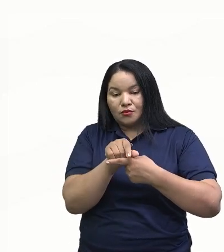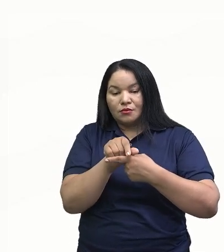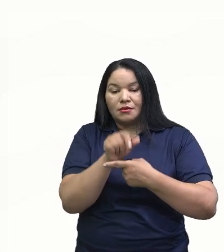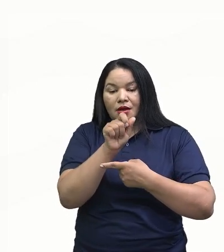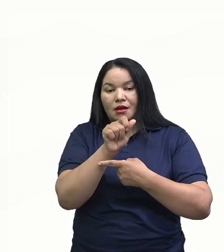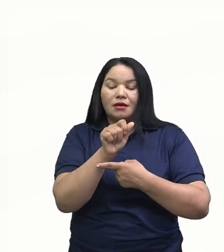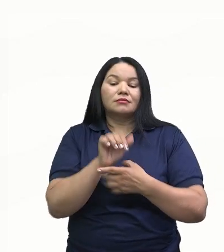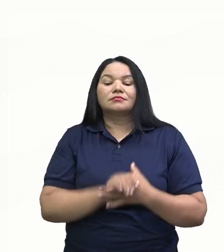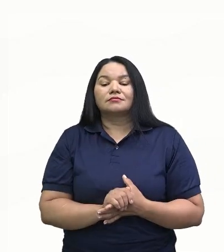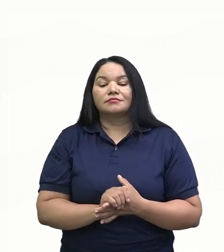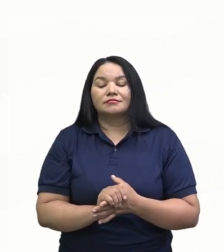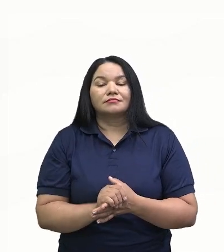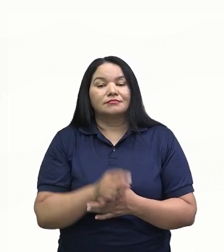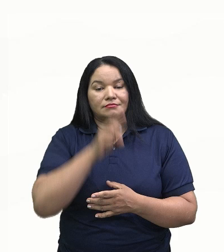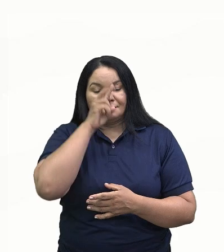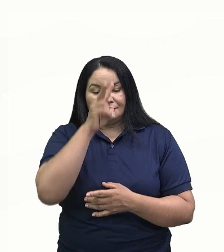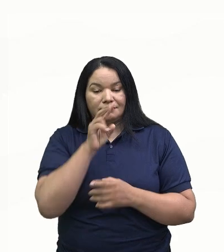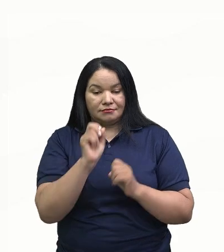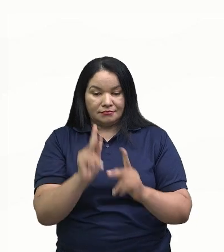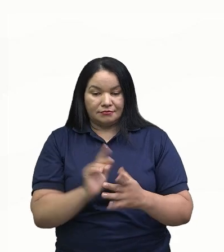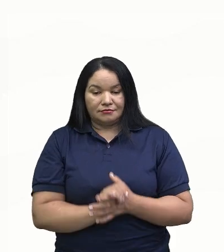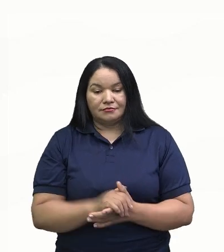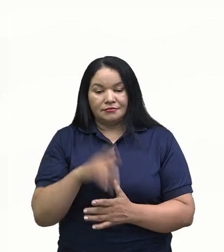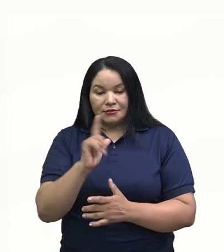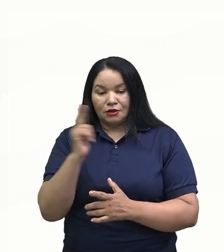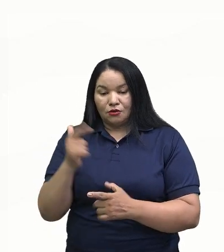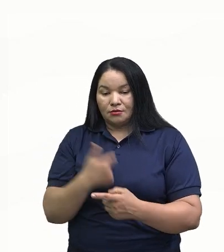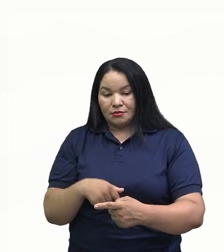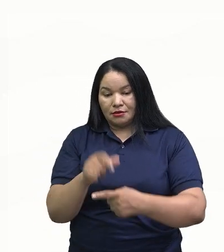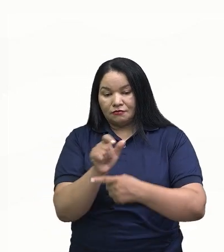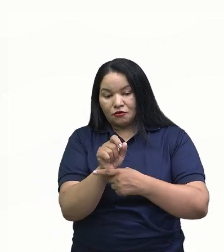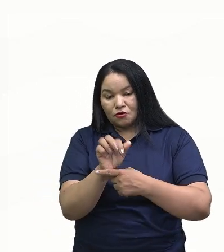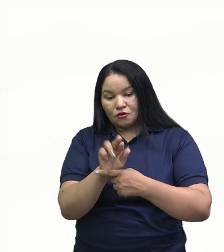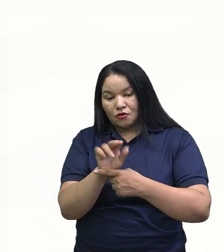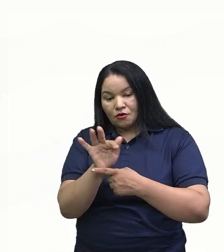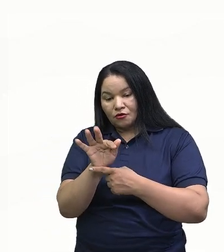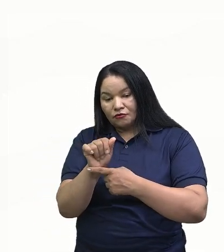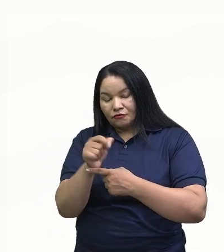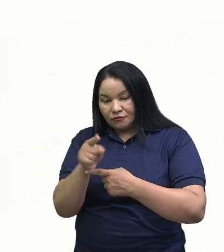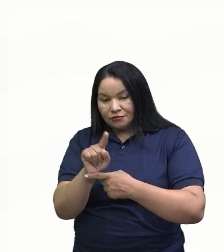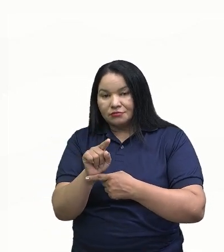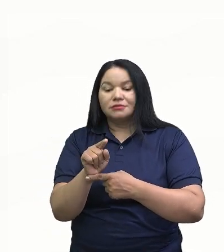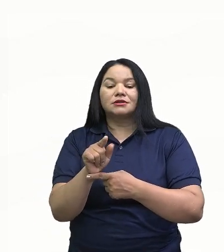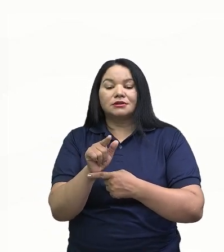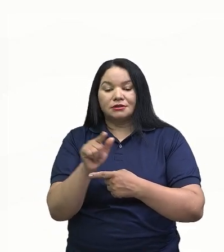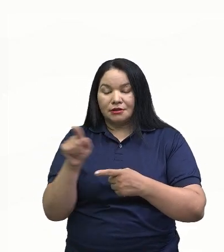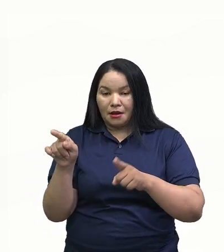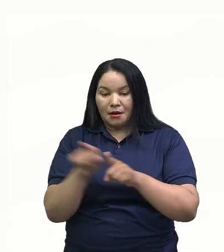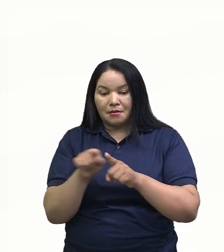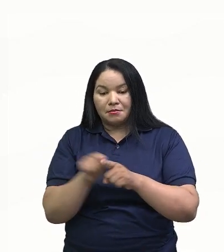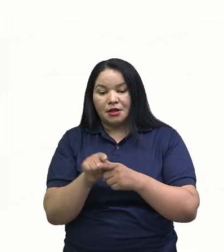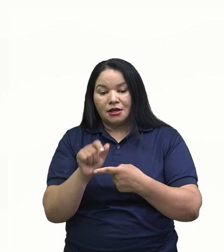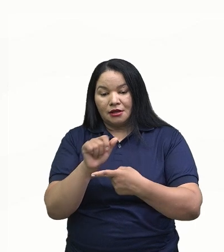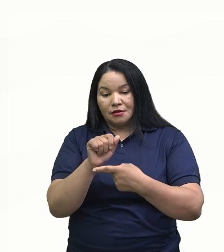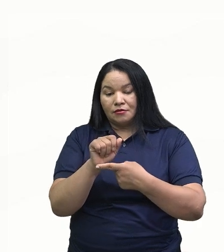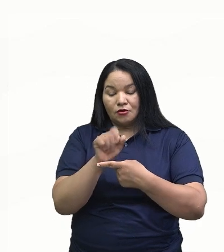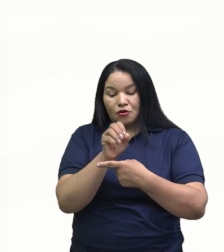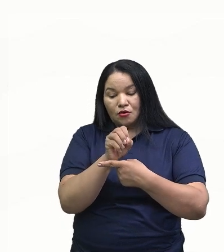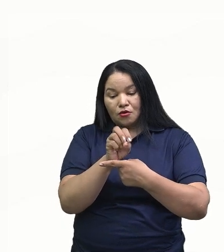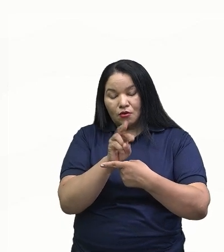mais forte. Órfã, aqui também o ão, ó,